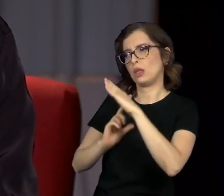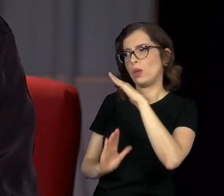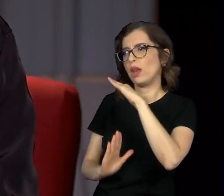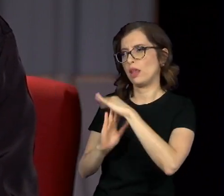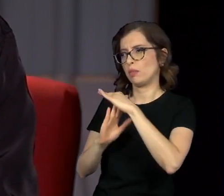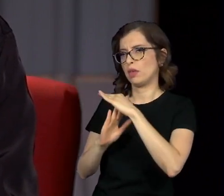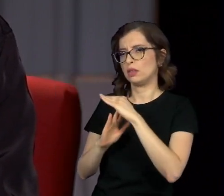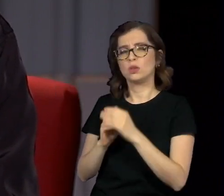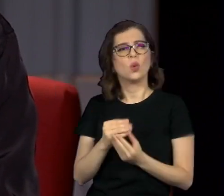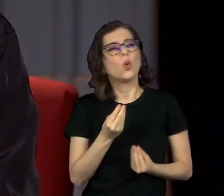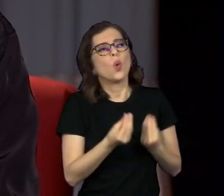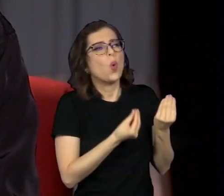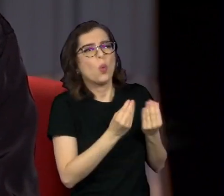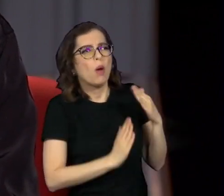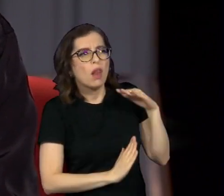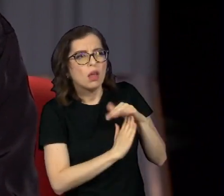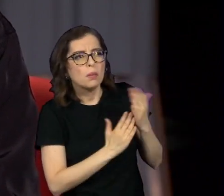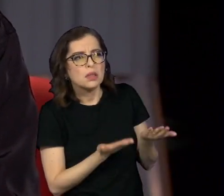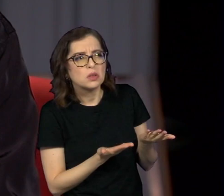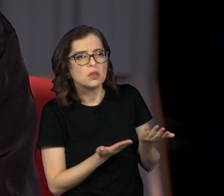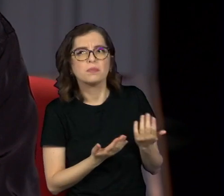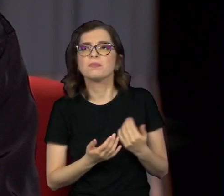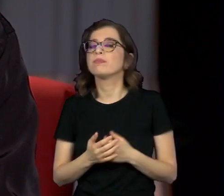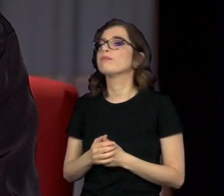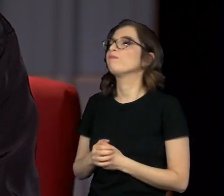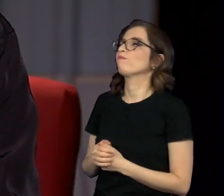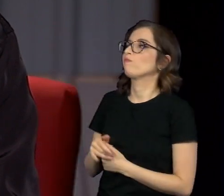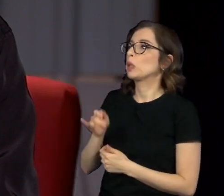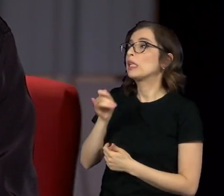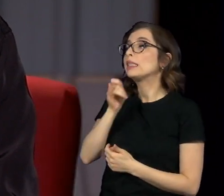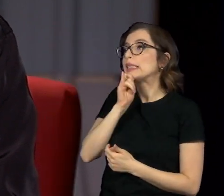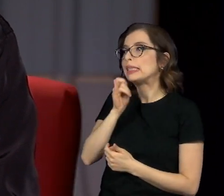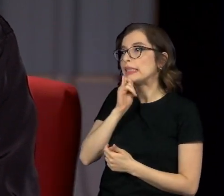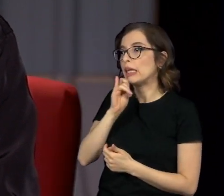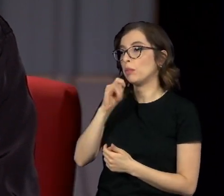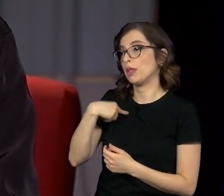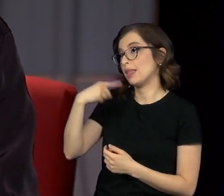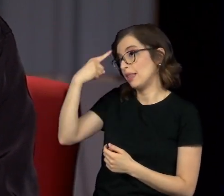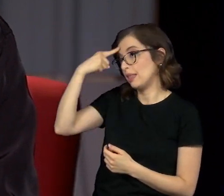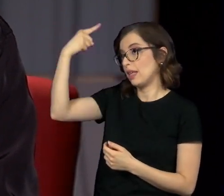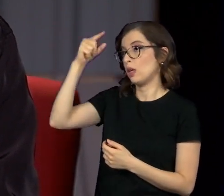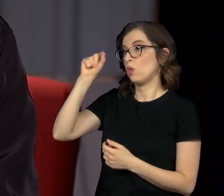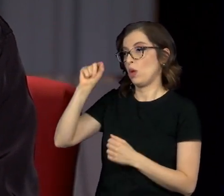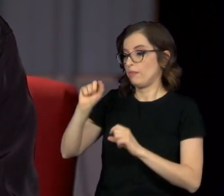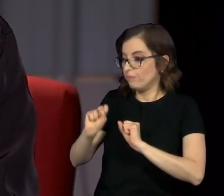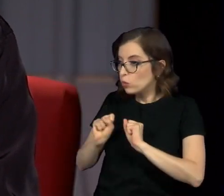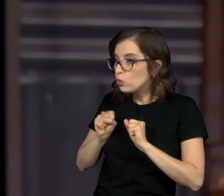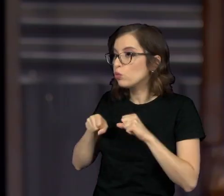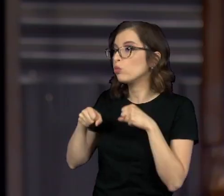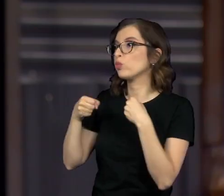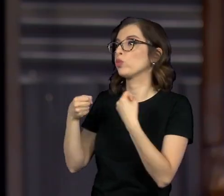sua ideia, o que você defende, se revela uma barbárie para os valores